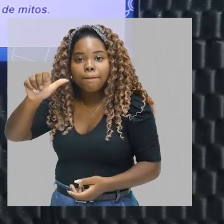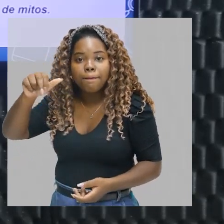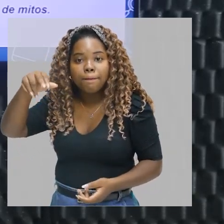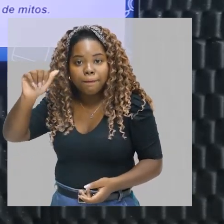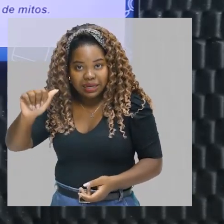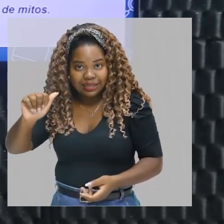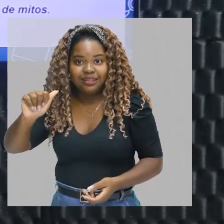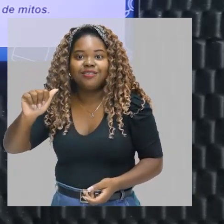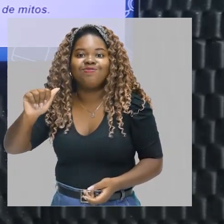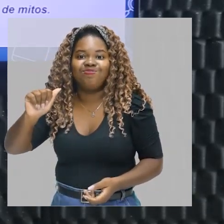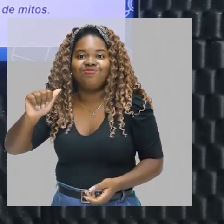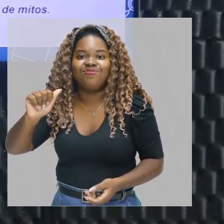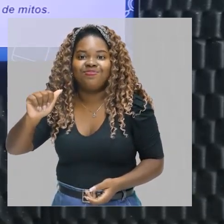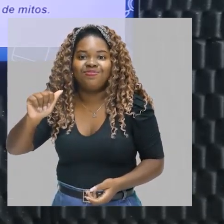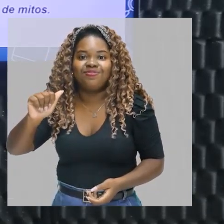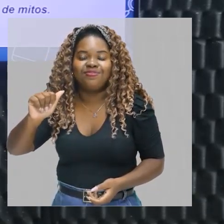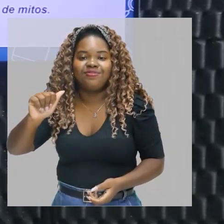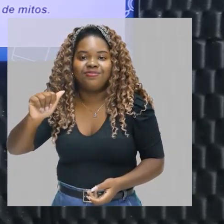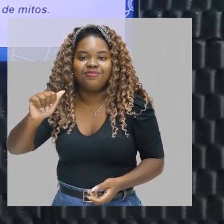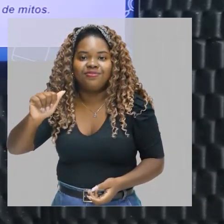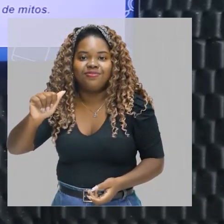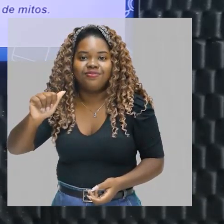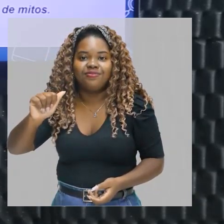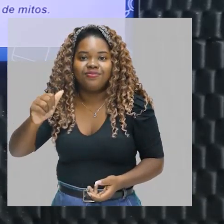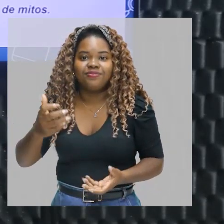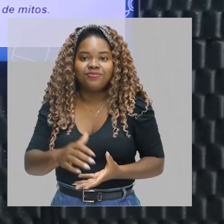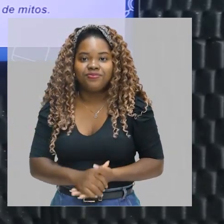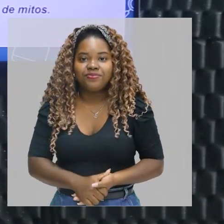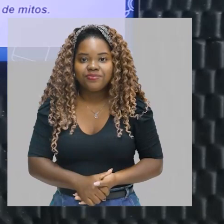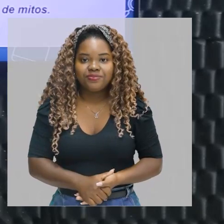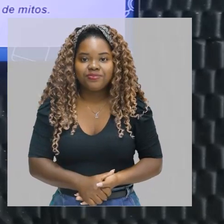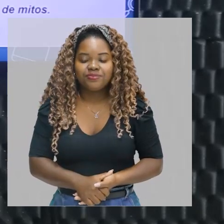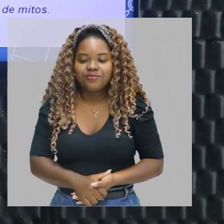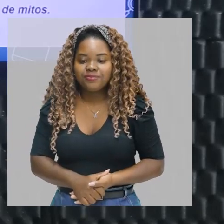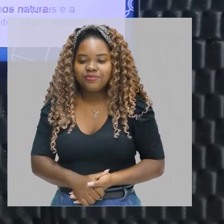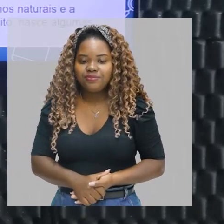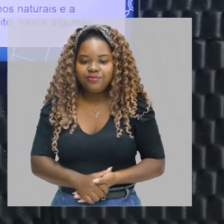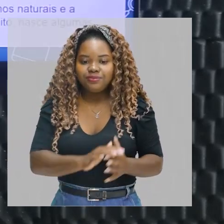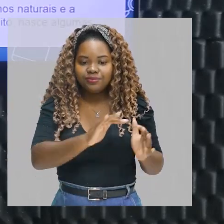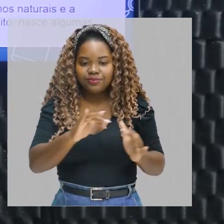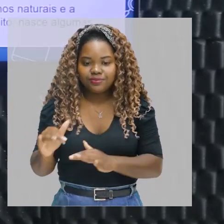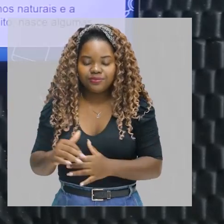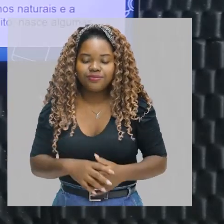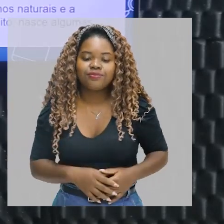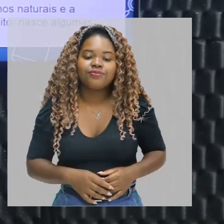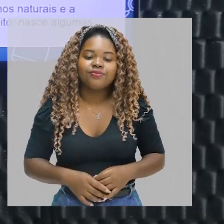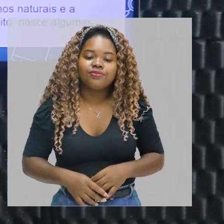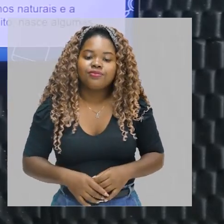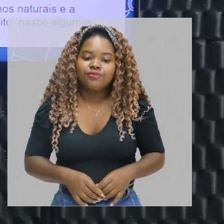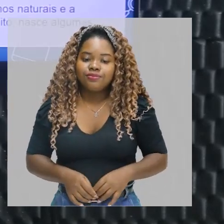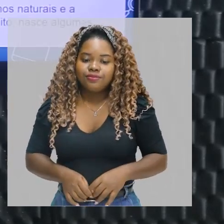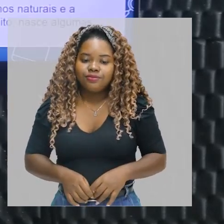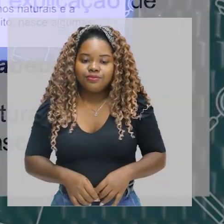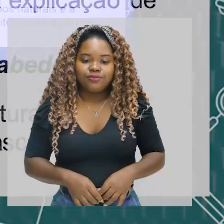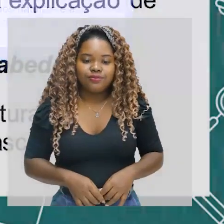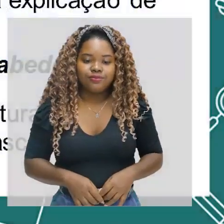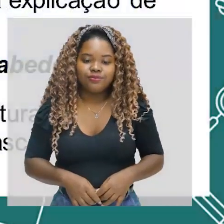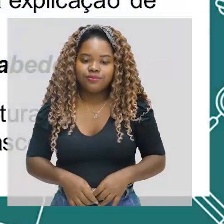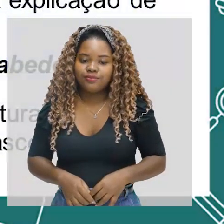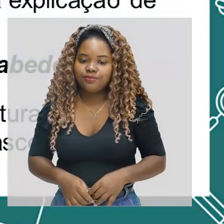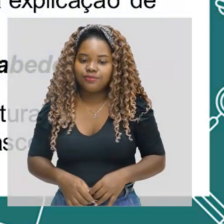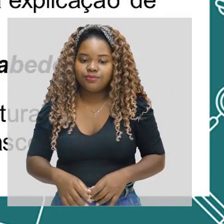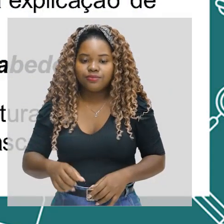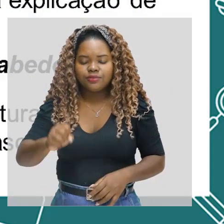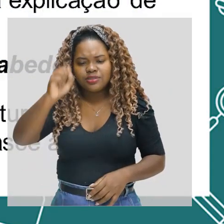ok? Que foi resgatado há pouco tempo, de forma bem errada, logicamente, ok? Bom, o século